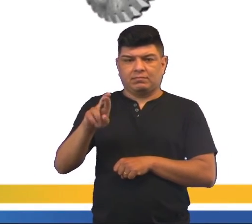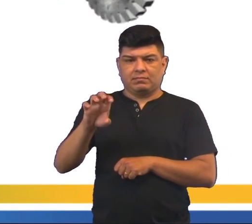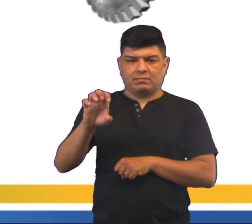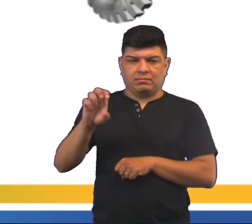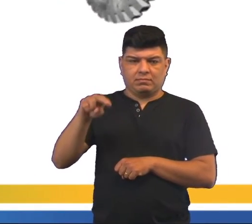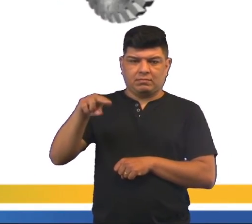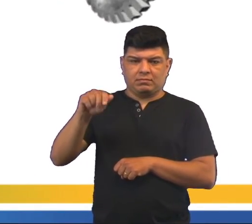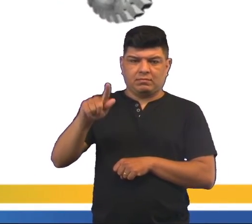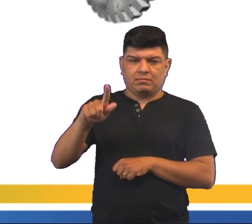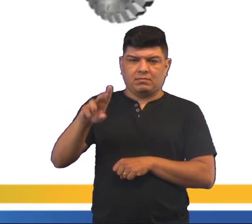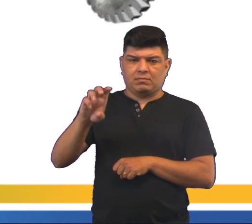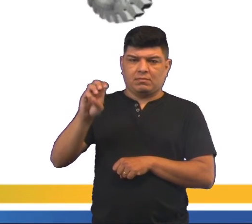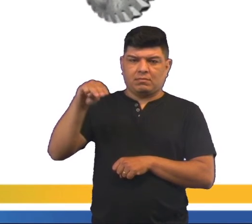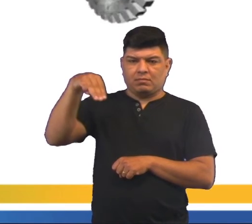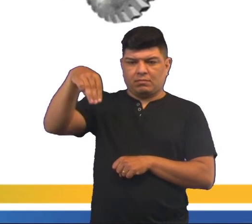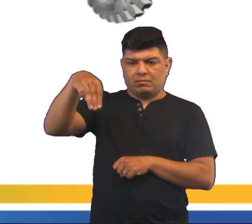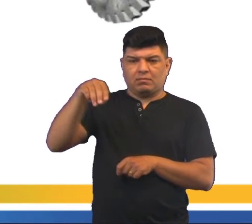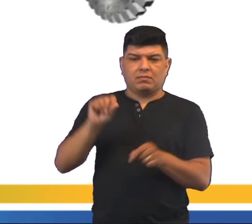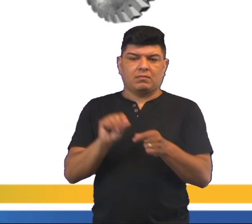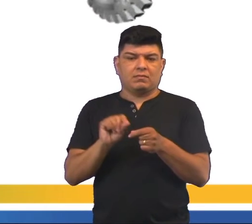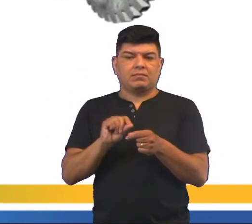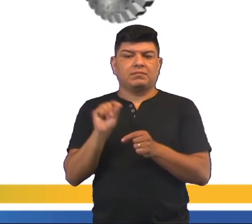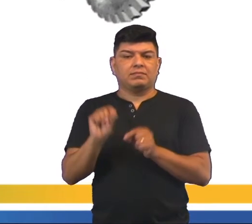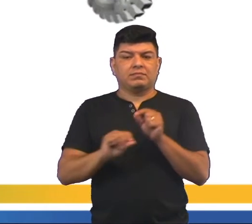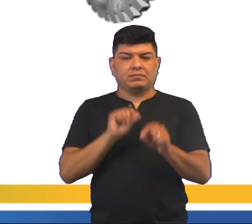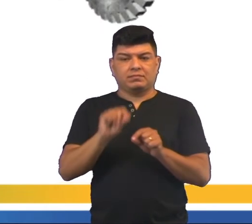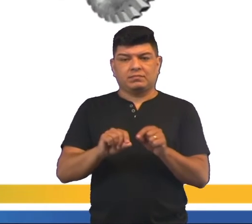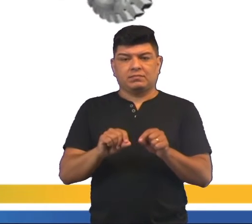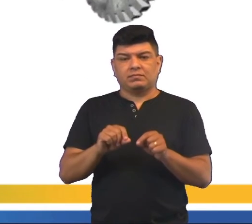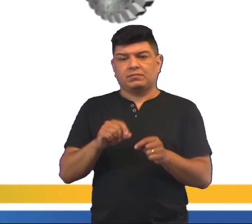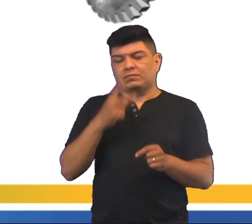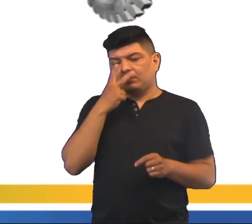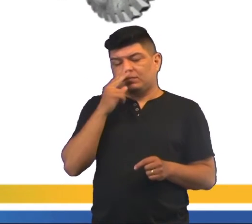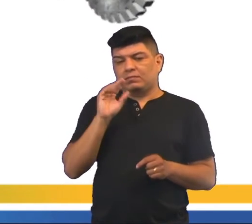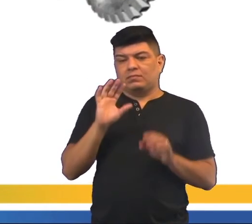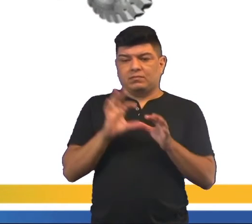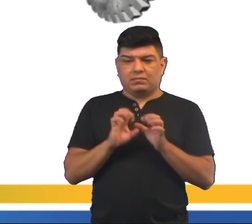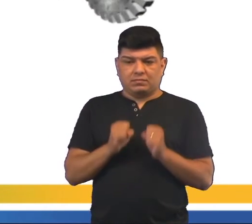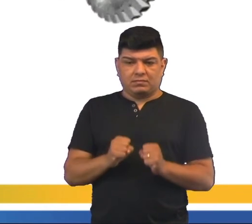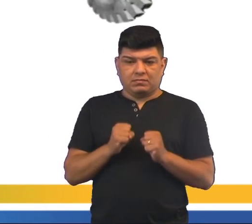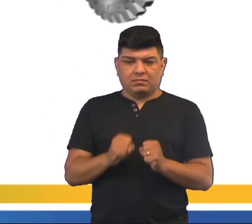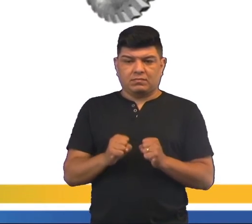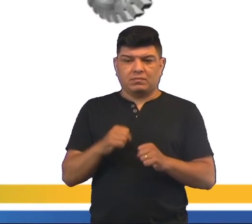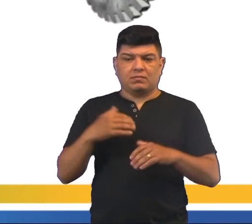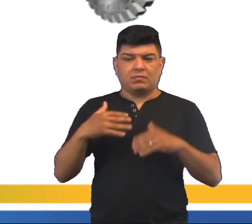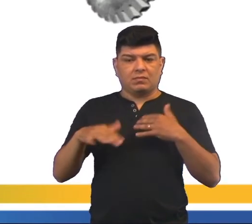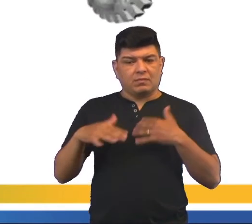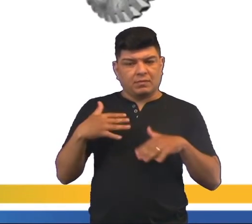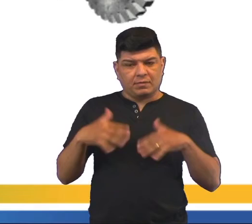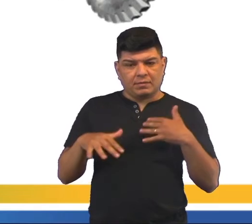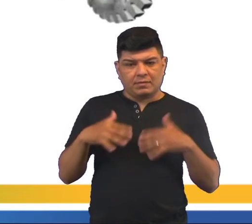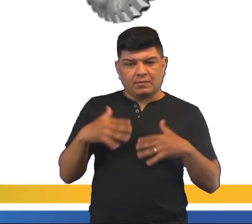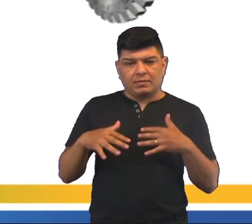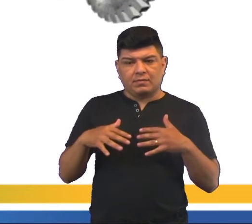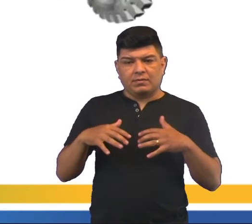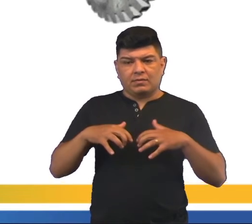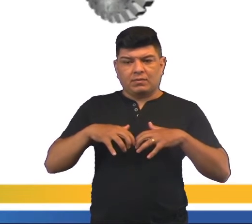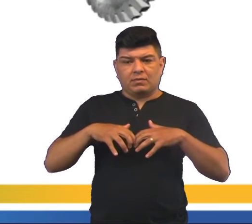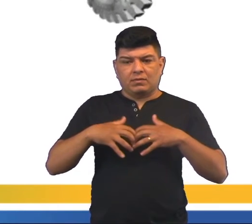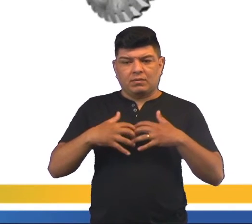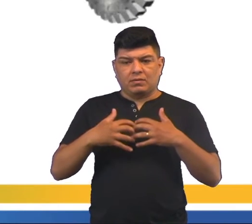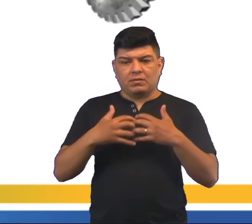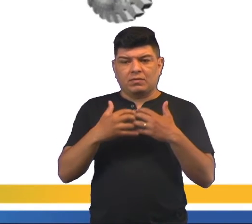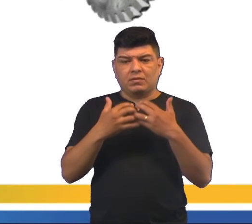basicamente tá E aí o que que elas vão produzir vão produzir vão permitir aí um movimento né